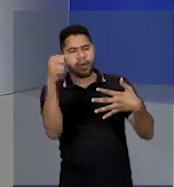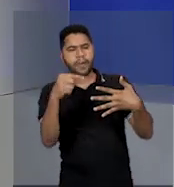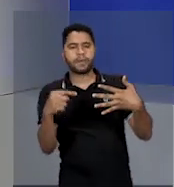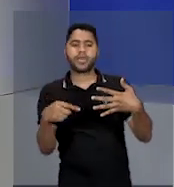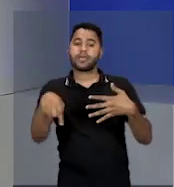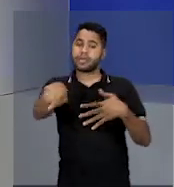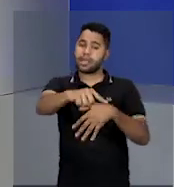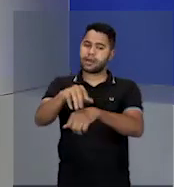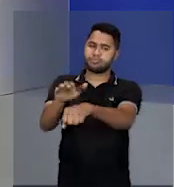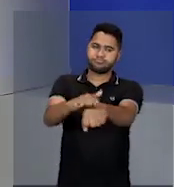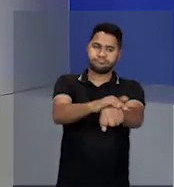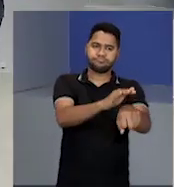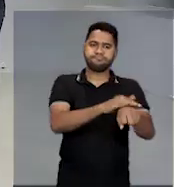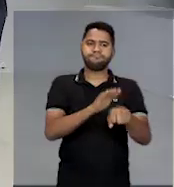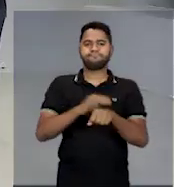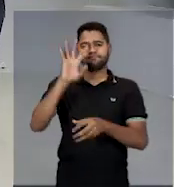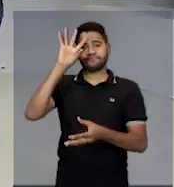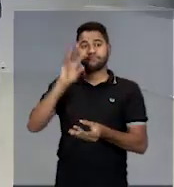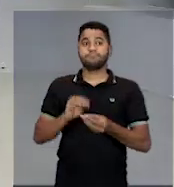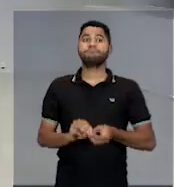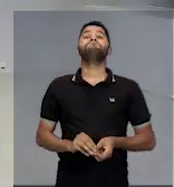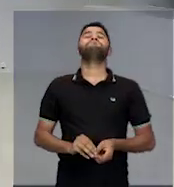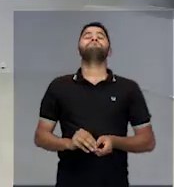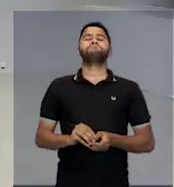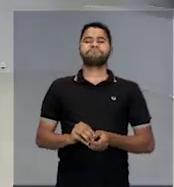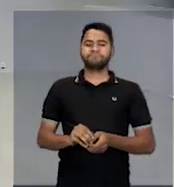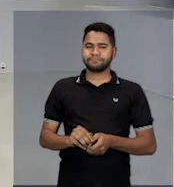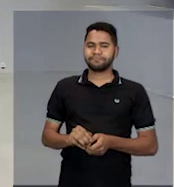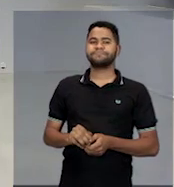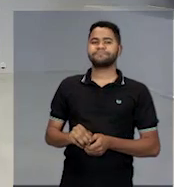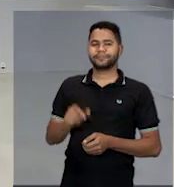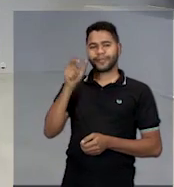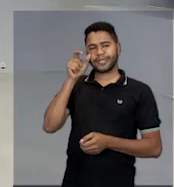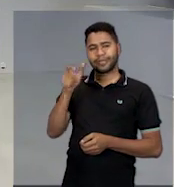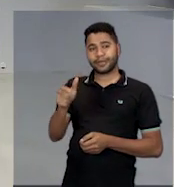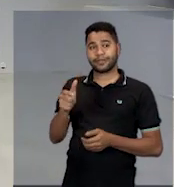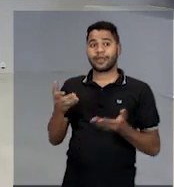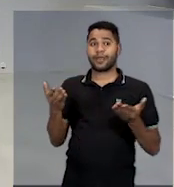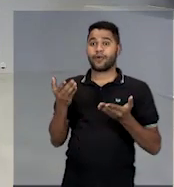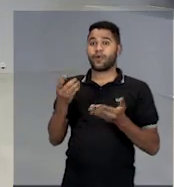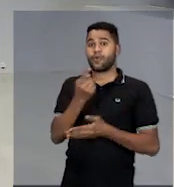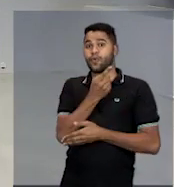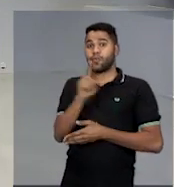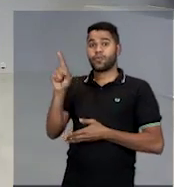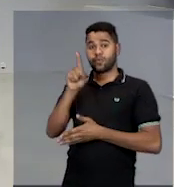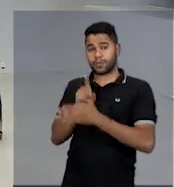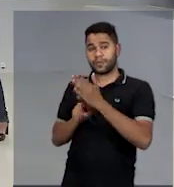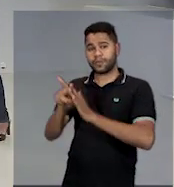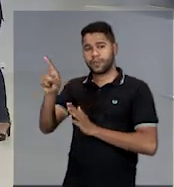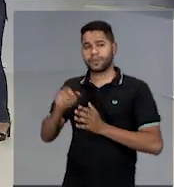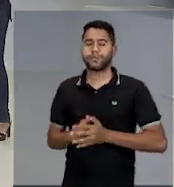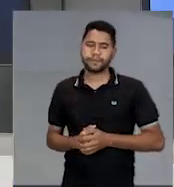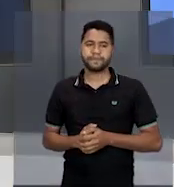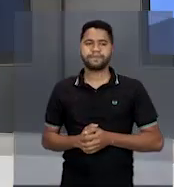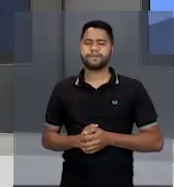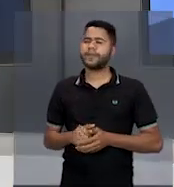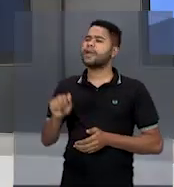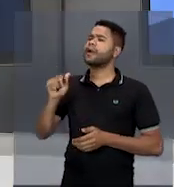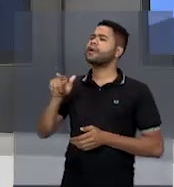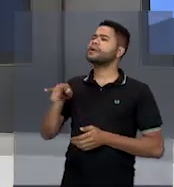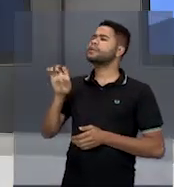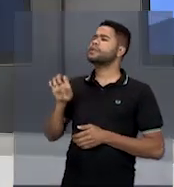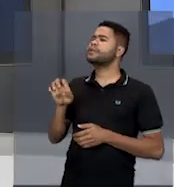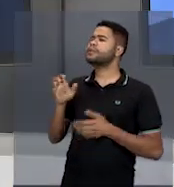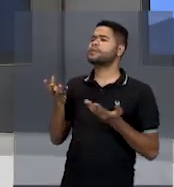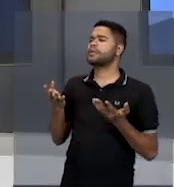as conclusões dele. Muito interessante. Olha, vamos para a nossa última pergunta. Aline, onde